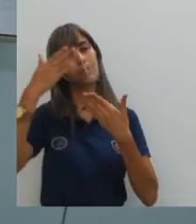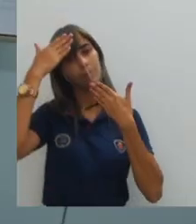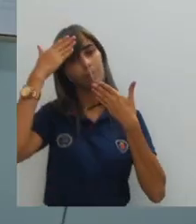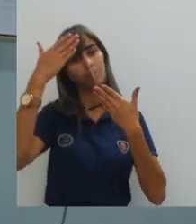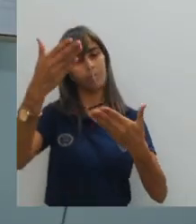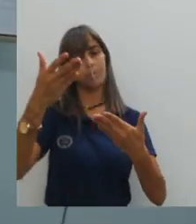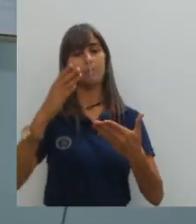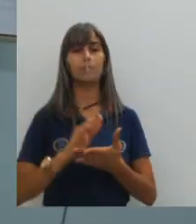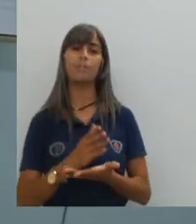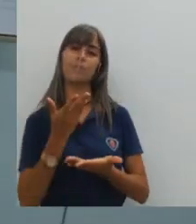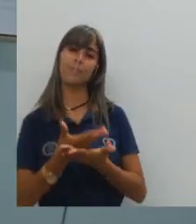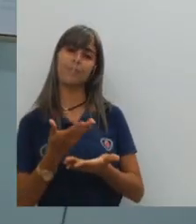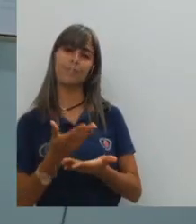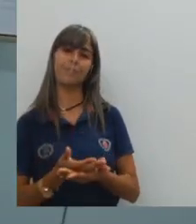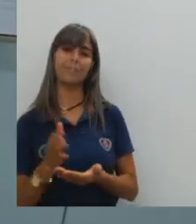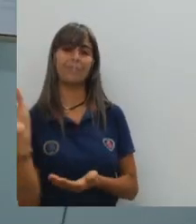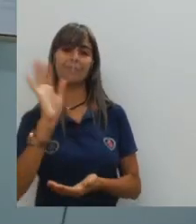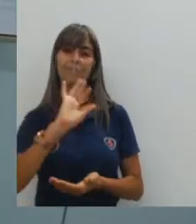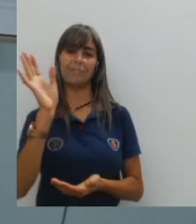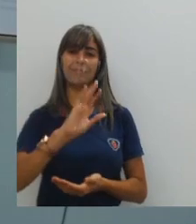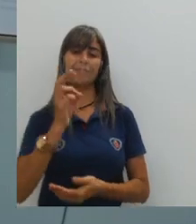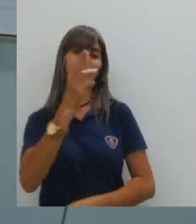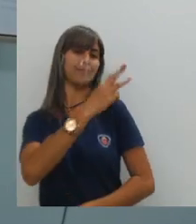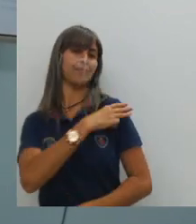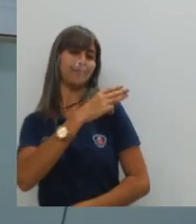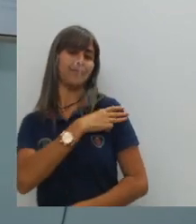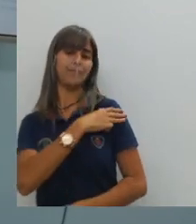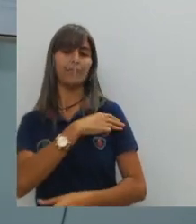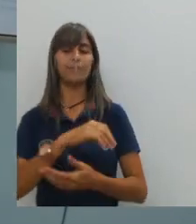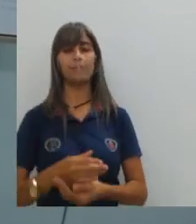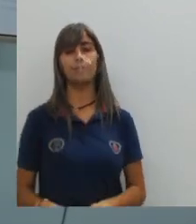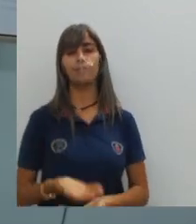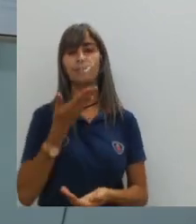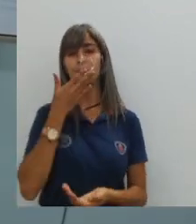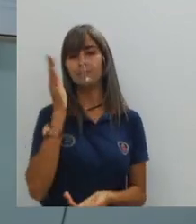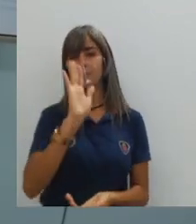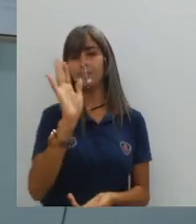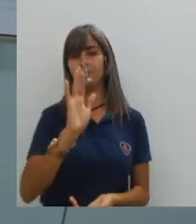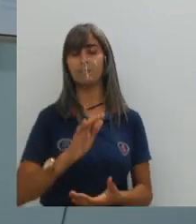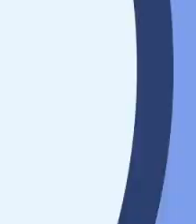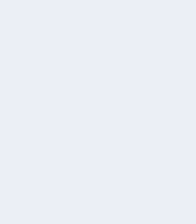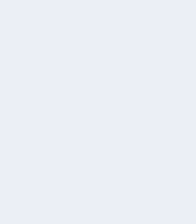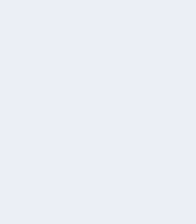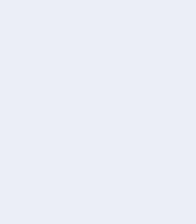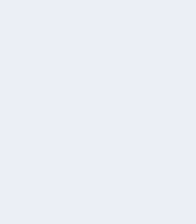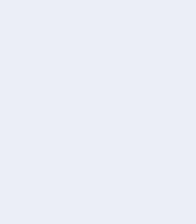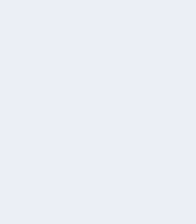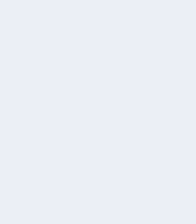obrigado por essa aula. A gente volta daqui a pouco com a aula do terceiro ano. Beijo para vocês, até logo.